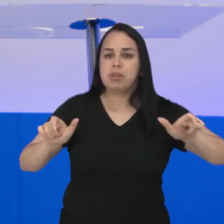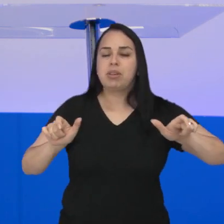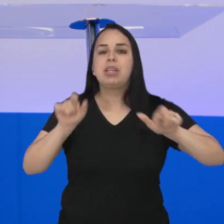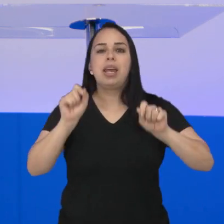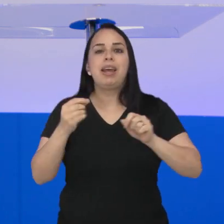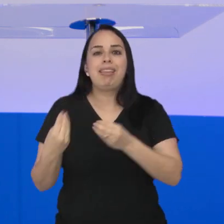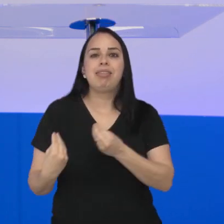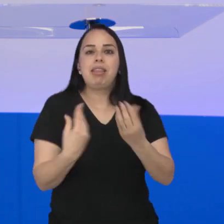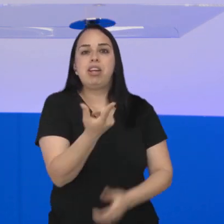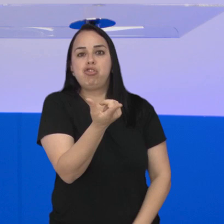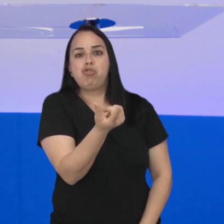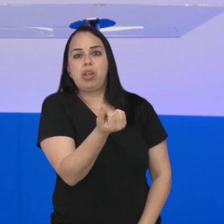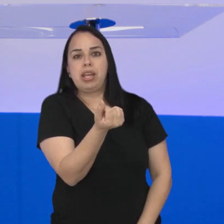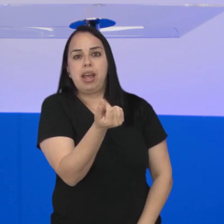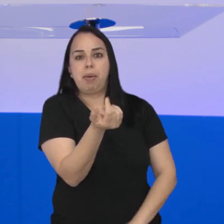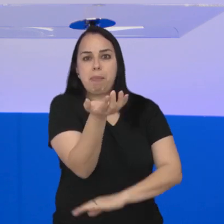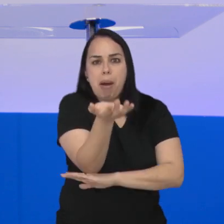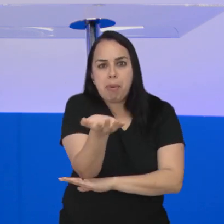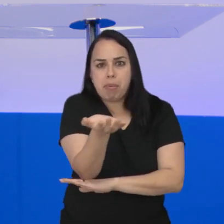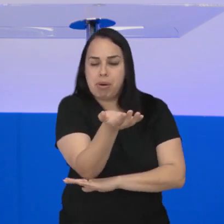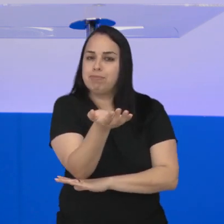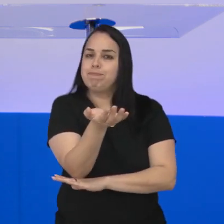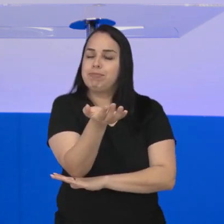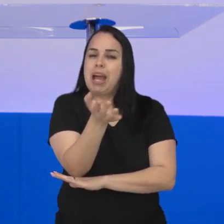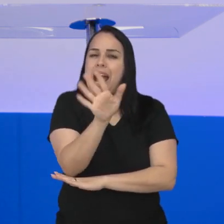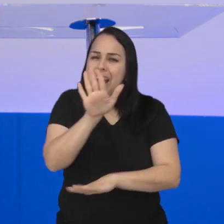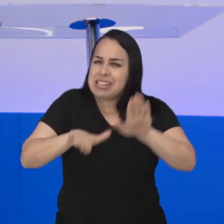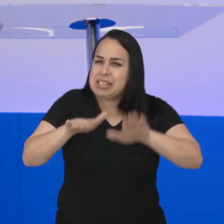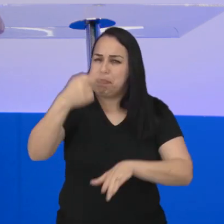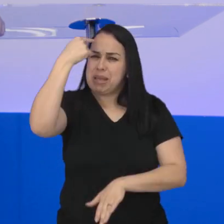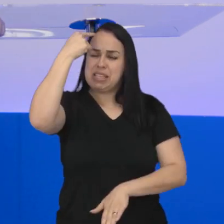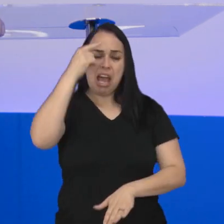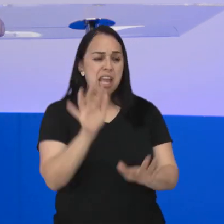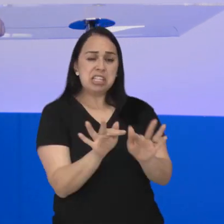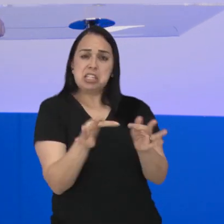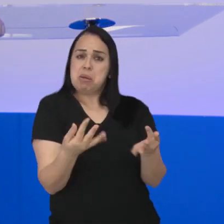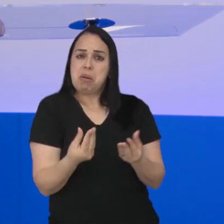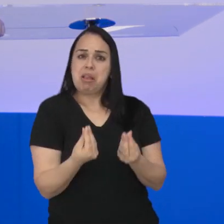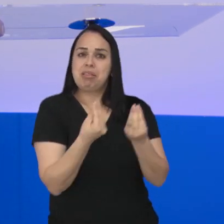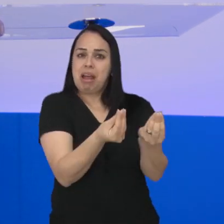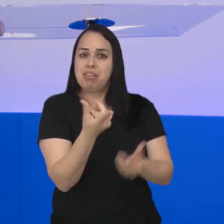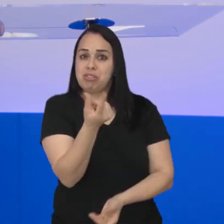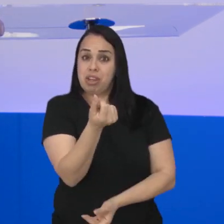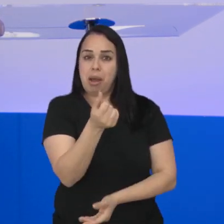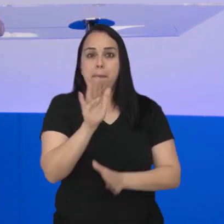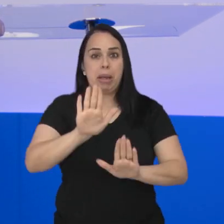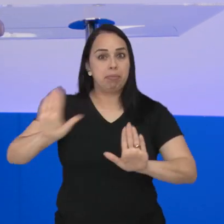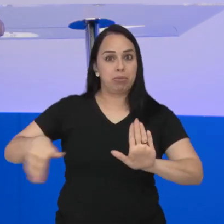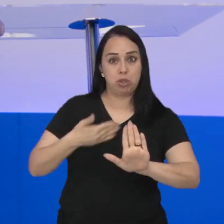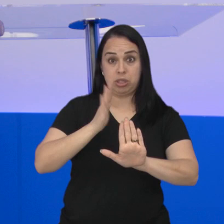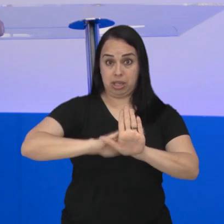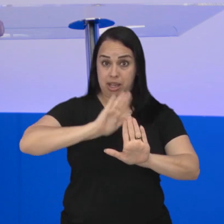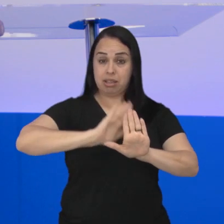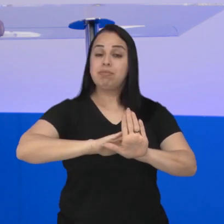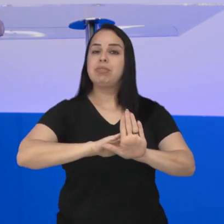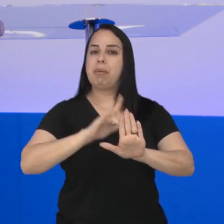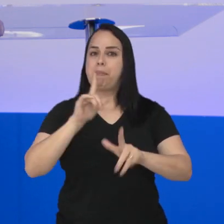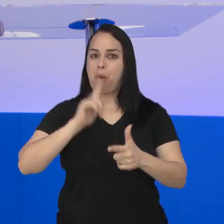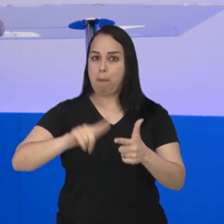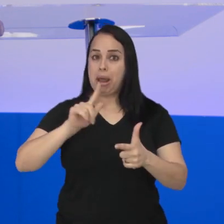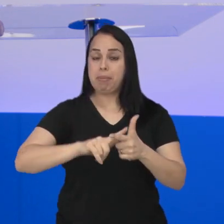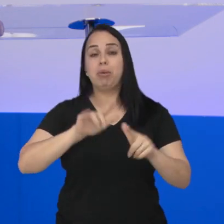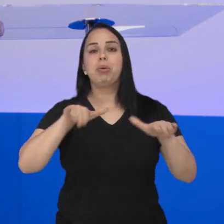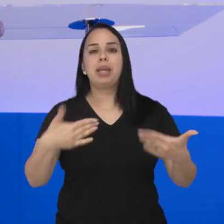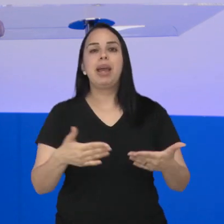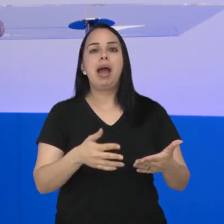motoristas e pedestres sobre as esmolas. Segundo as autoridades, esse ato aparentemente simples de solidariedade também esconde um